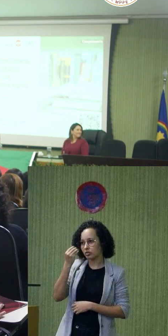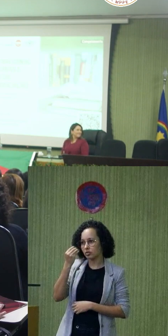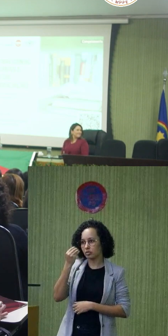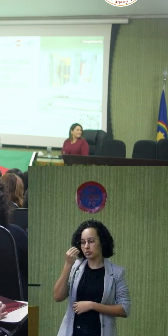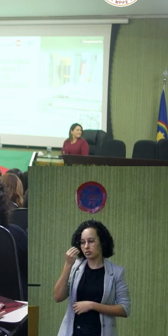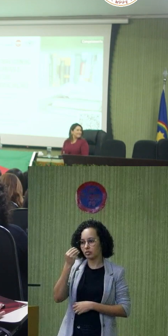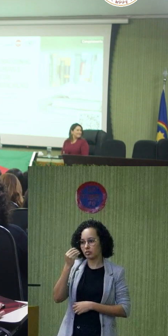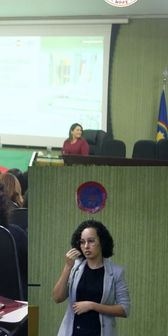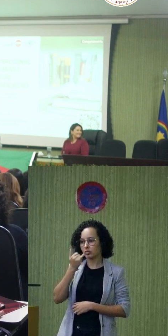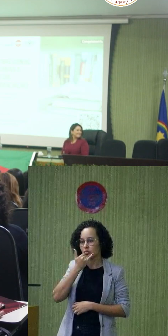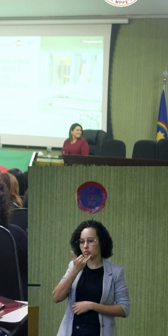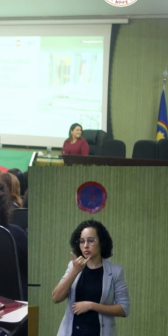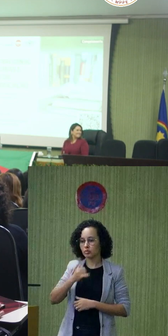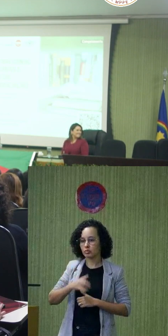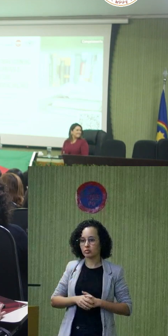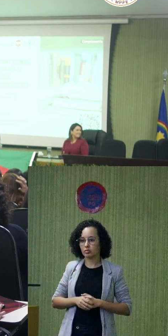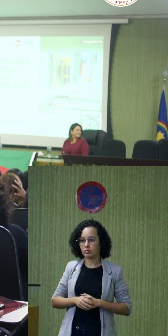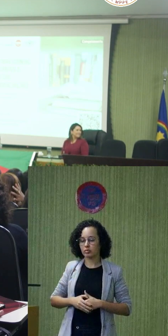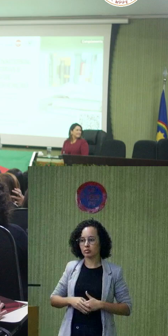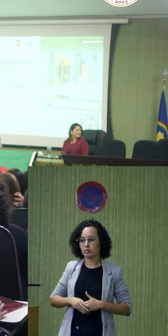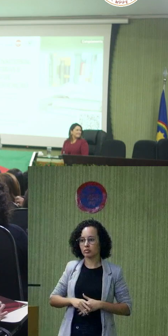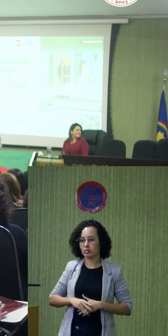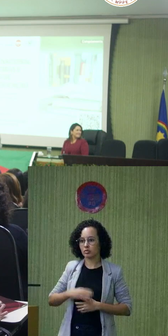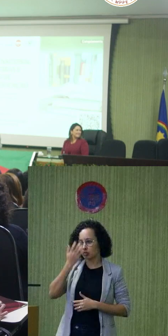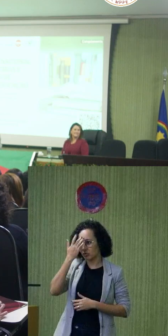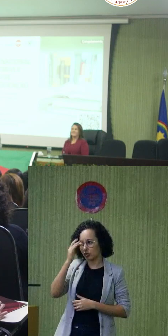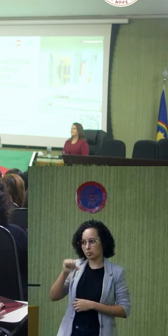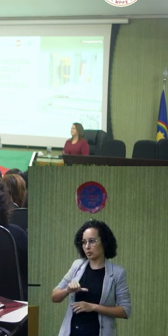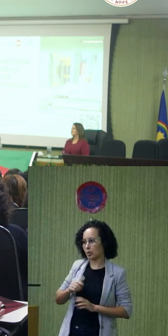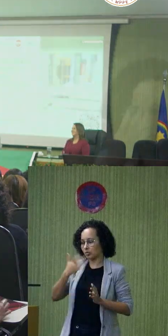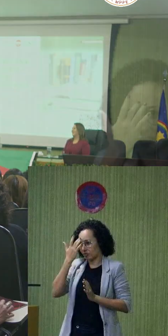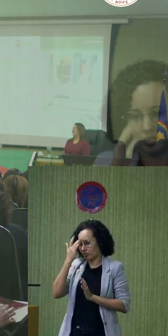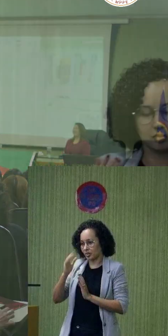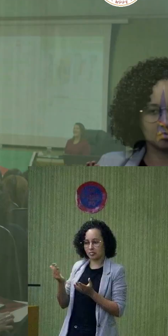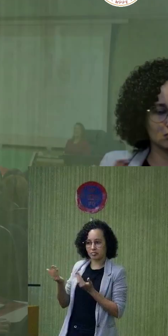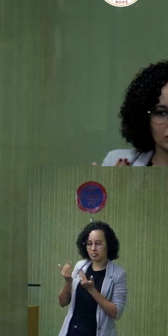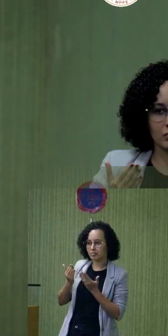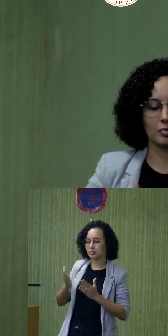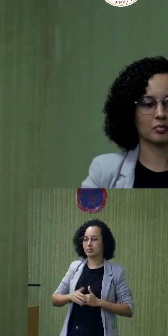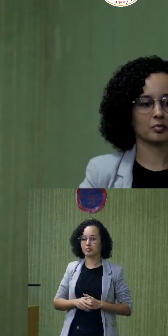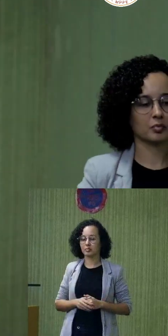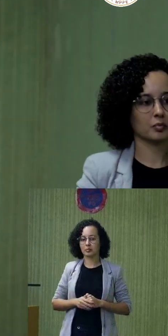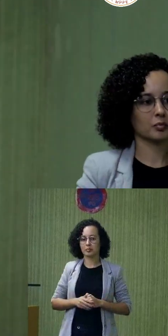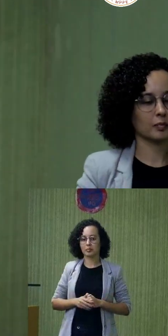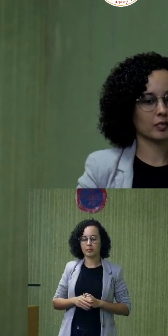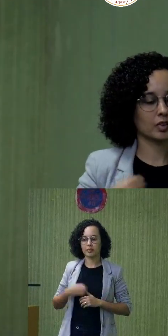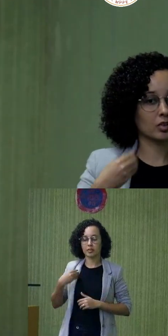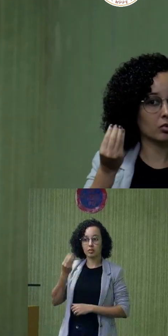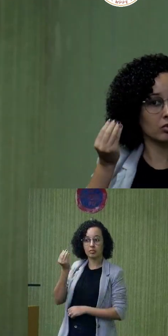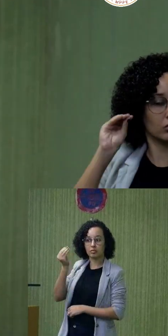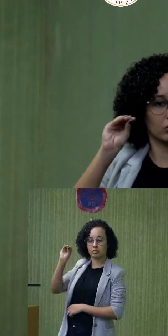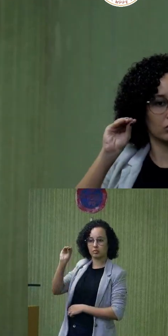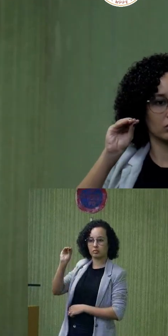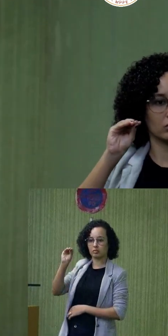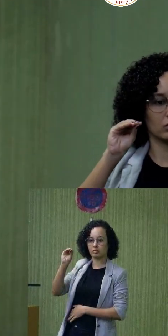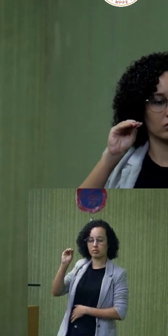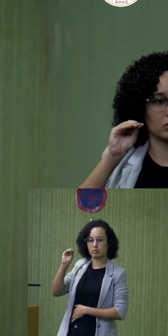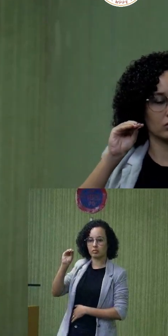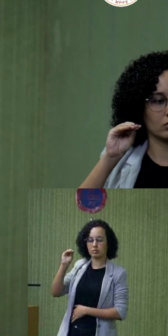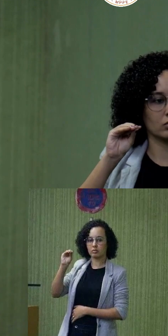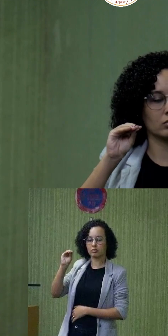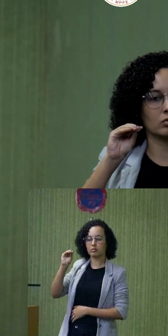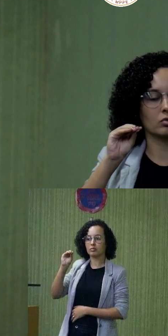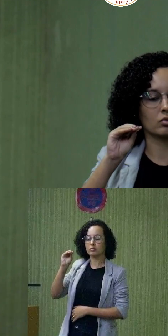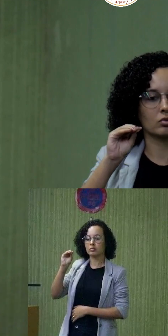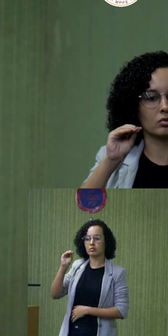cometi uma magf eu acho até que é mais terrível não sei acho que essa daí é maior mas é de não colocar o o